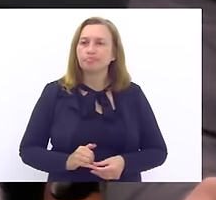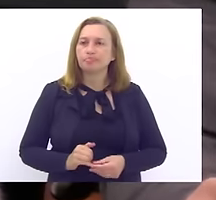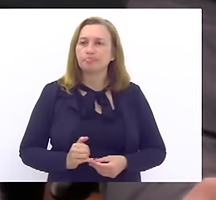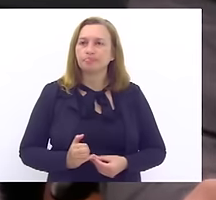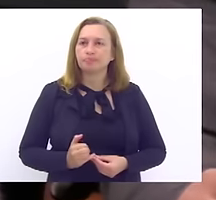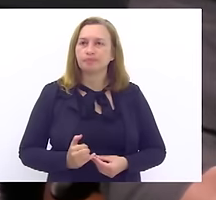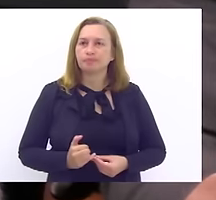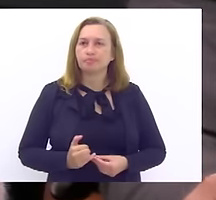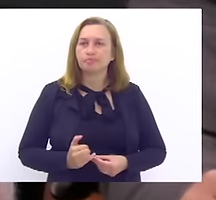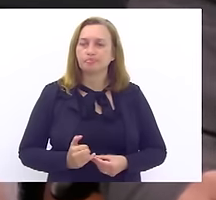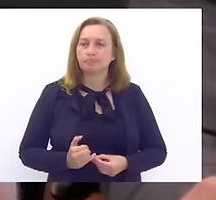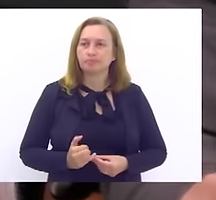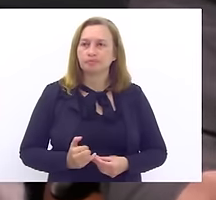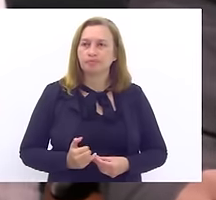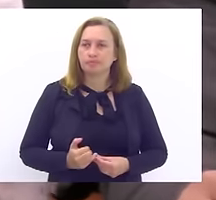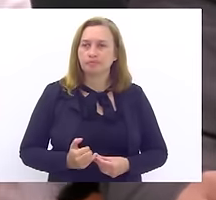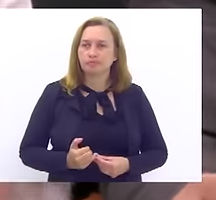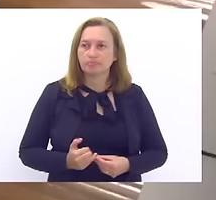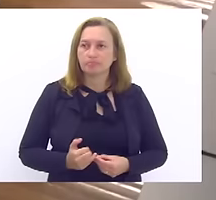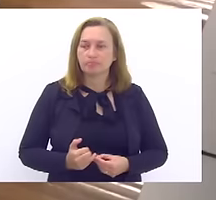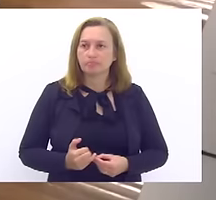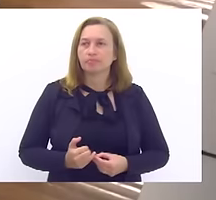senhor presidente